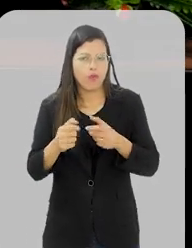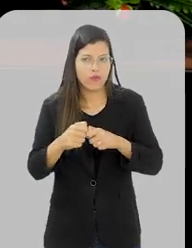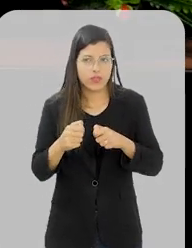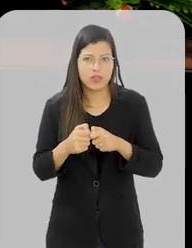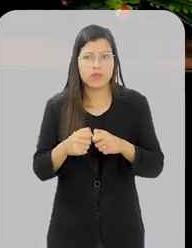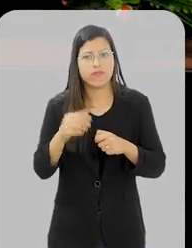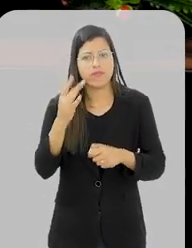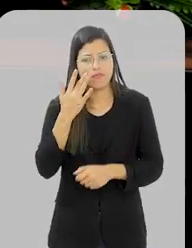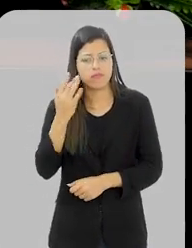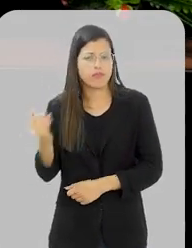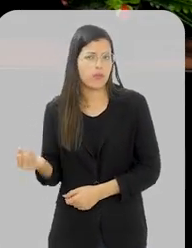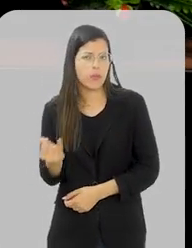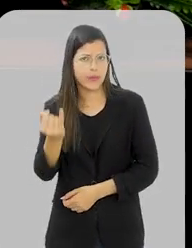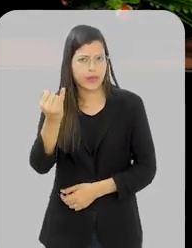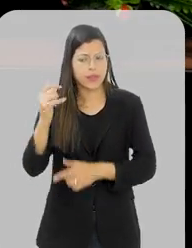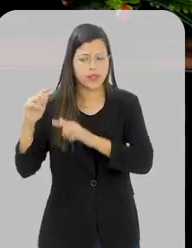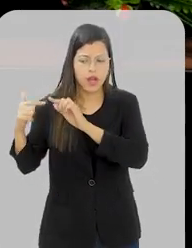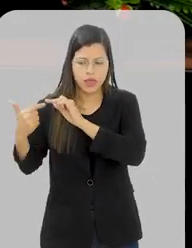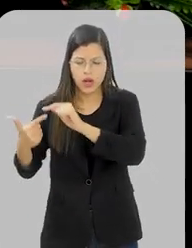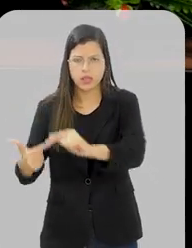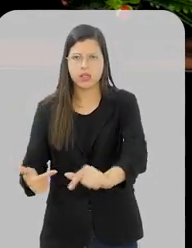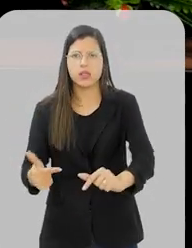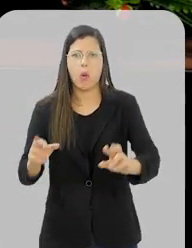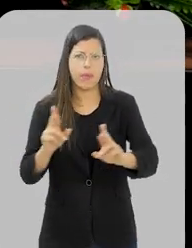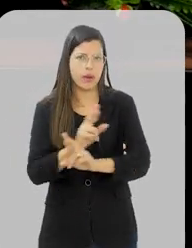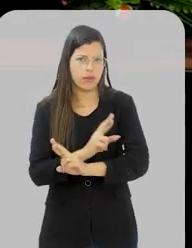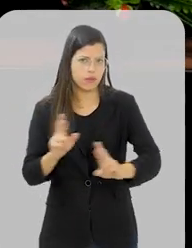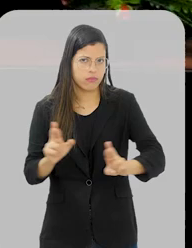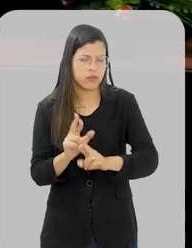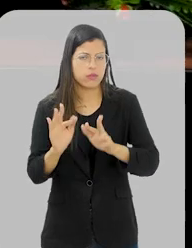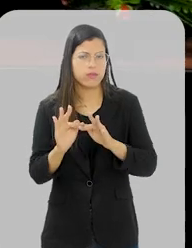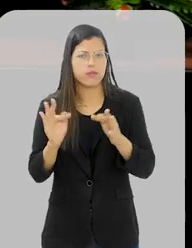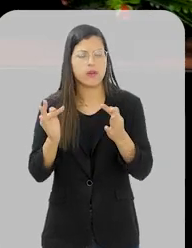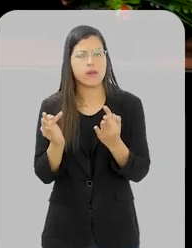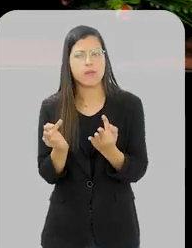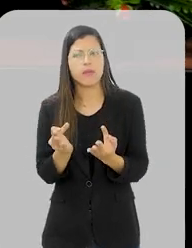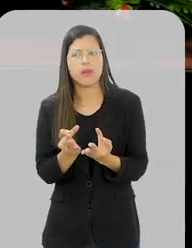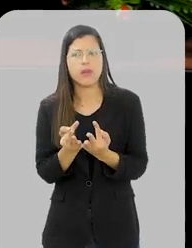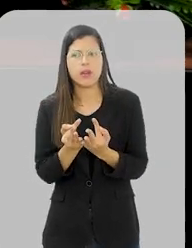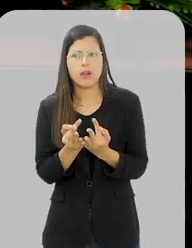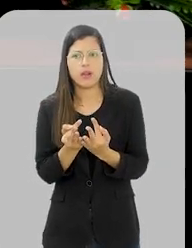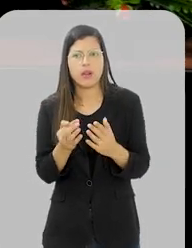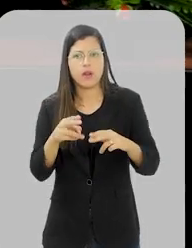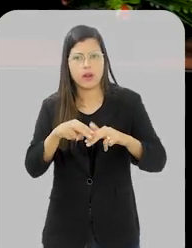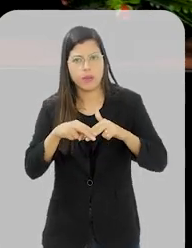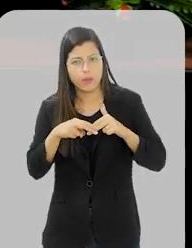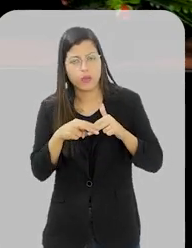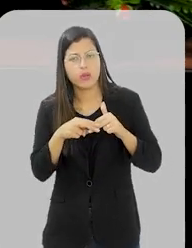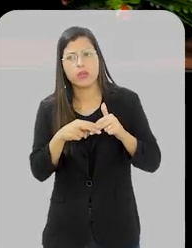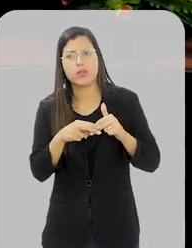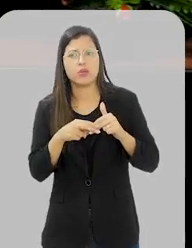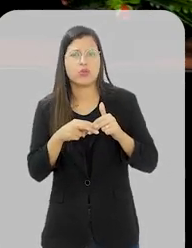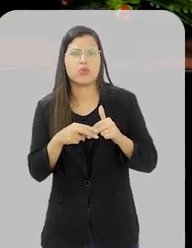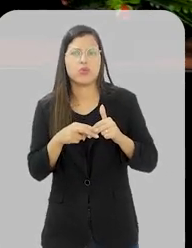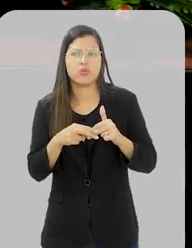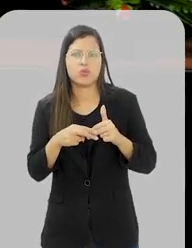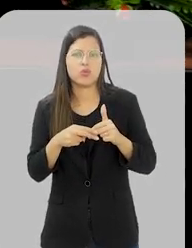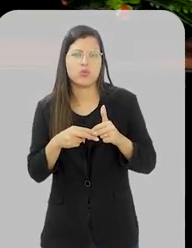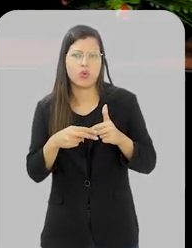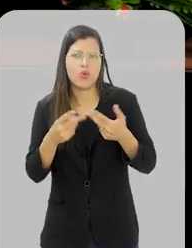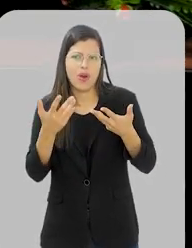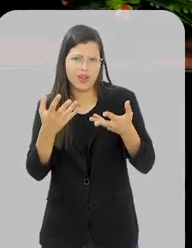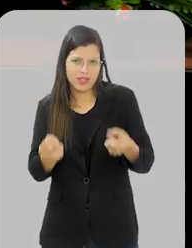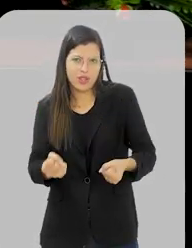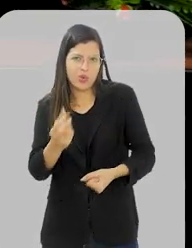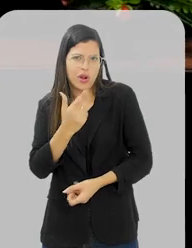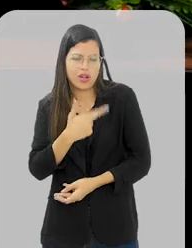importante a a a as nossas tradições e e as nossas relações familiares e e e daí se converteu mas eh